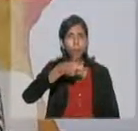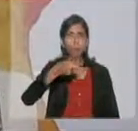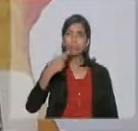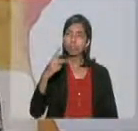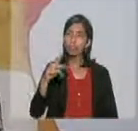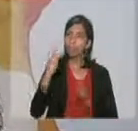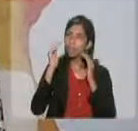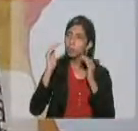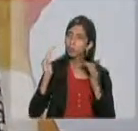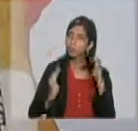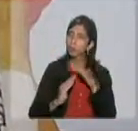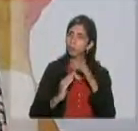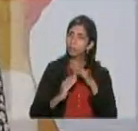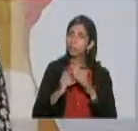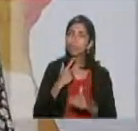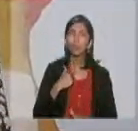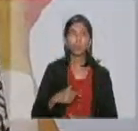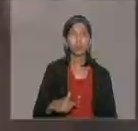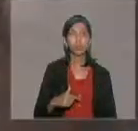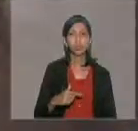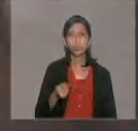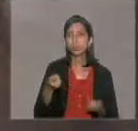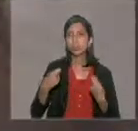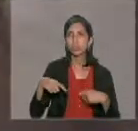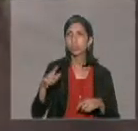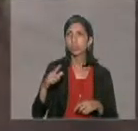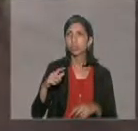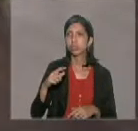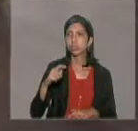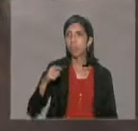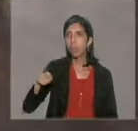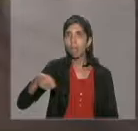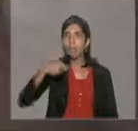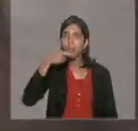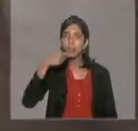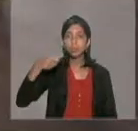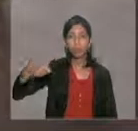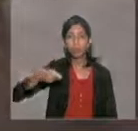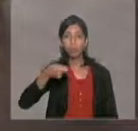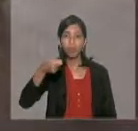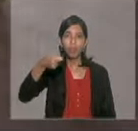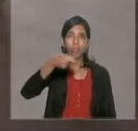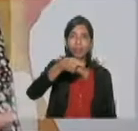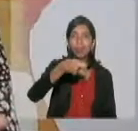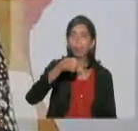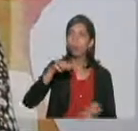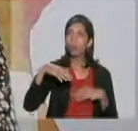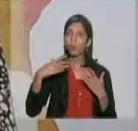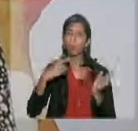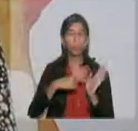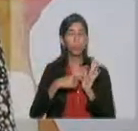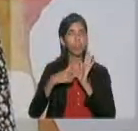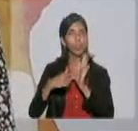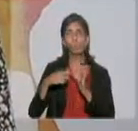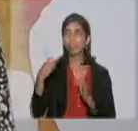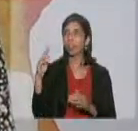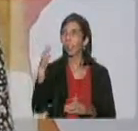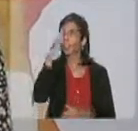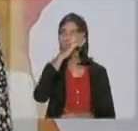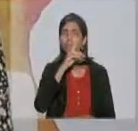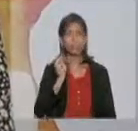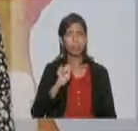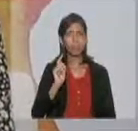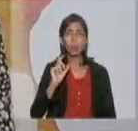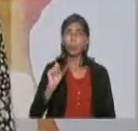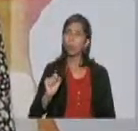consegue respeitar a vontade da criança, né? Basta não... A gente não precisa, para oferecer na colher, a gente não precisa fazer aviãozinho ou colocar alguma coisa na frente da criança para distrair, a gente